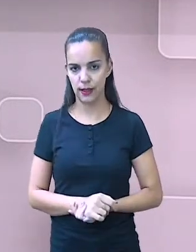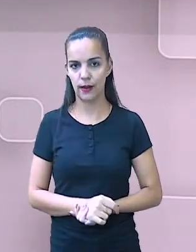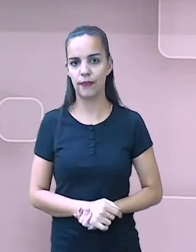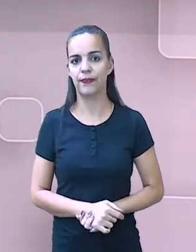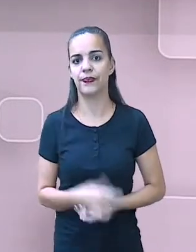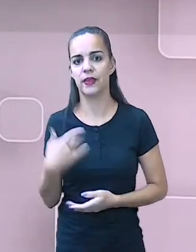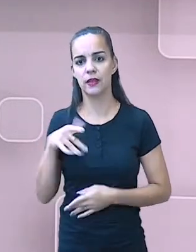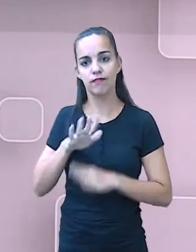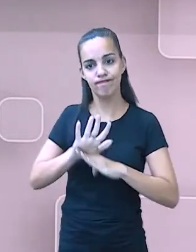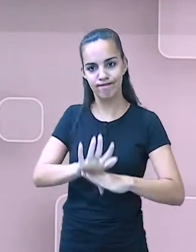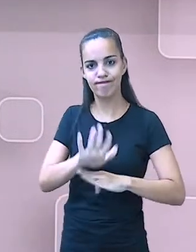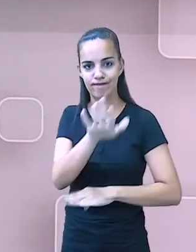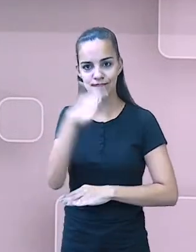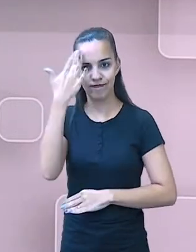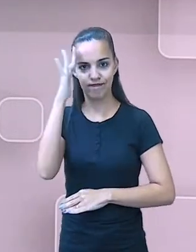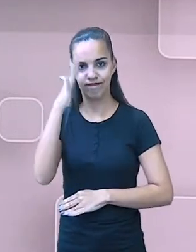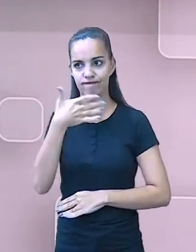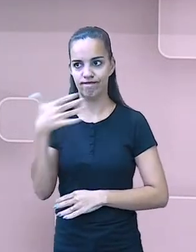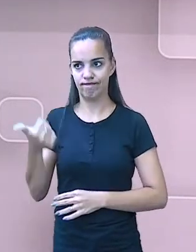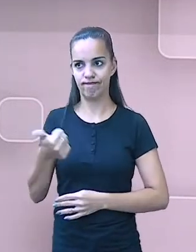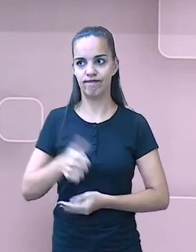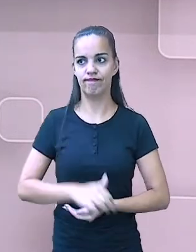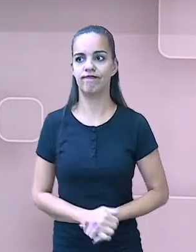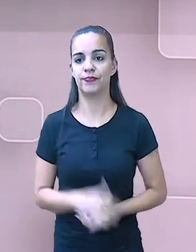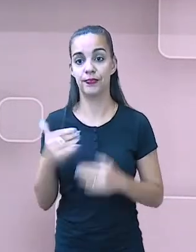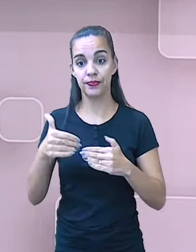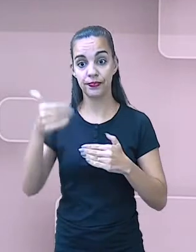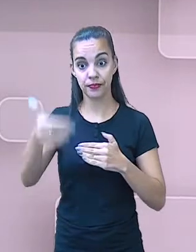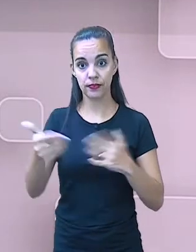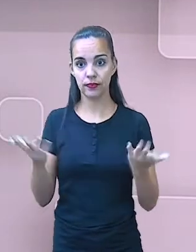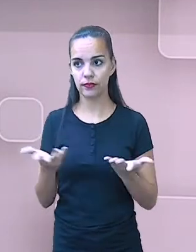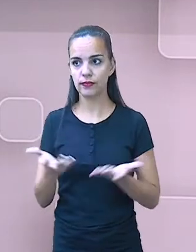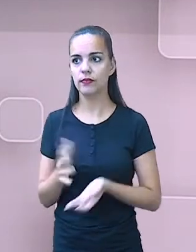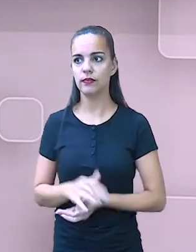daquela palavra. Então, vamos um pouquinho para frente.